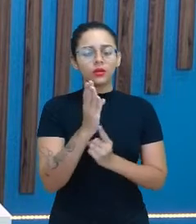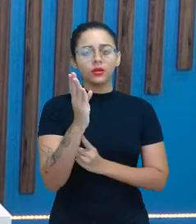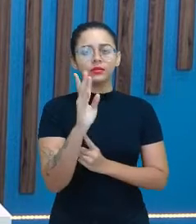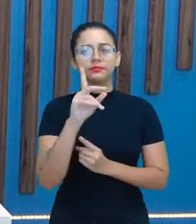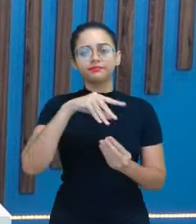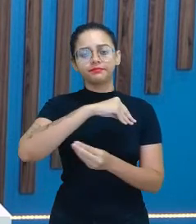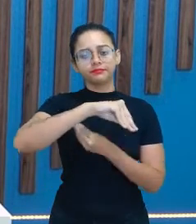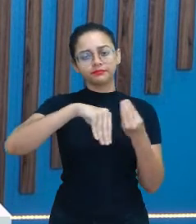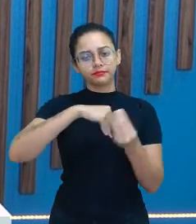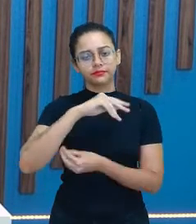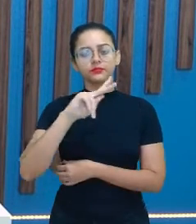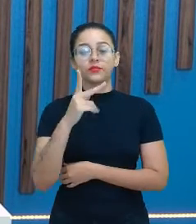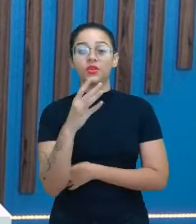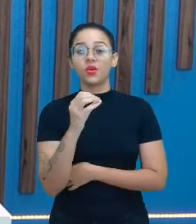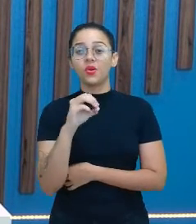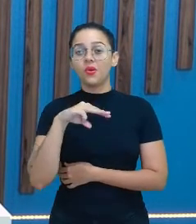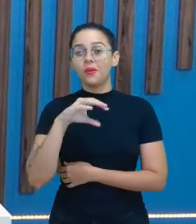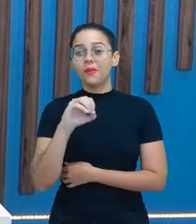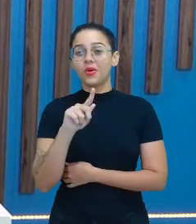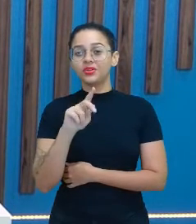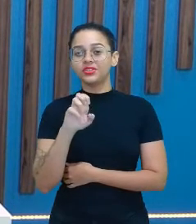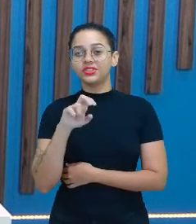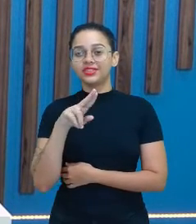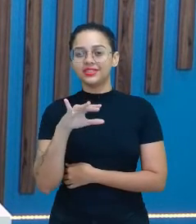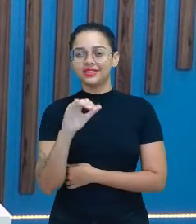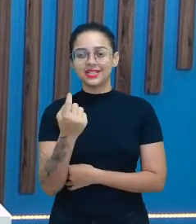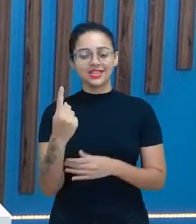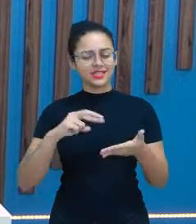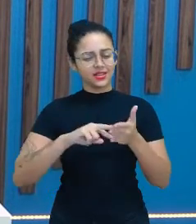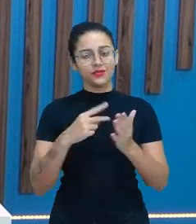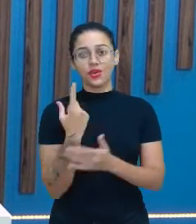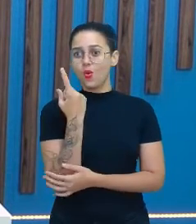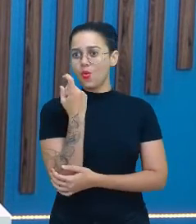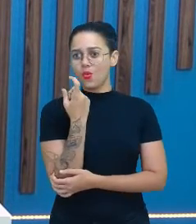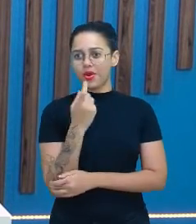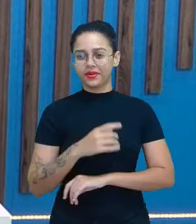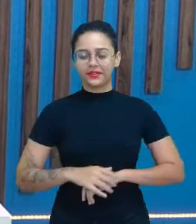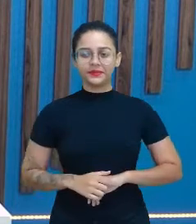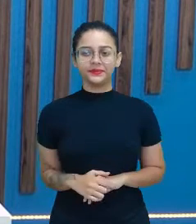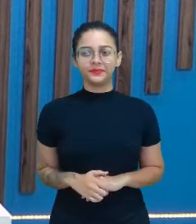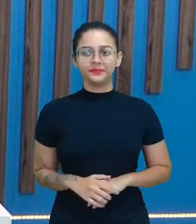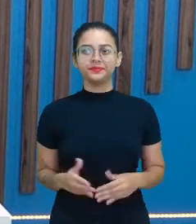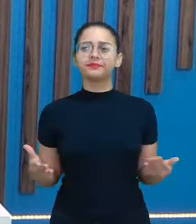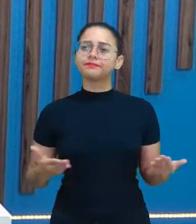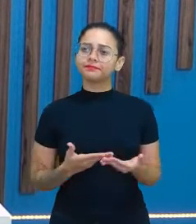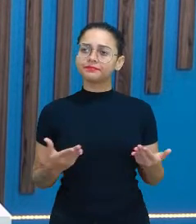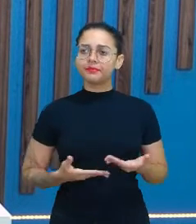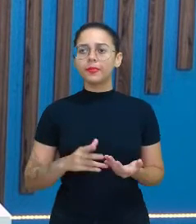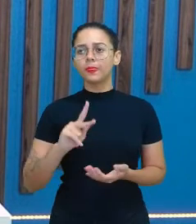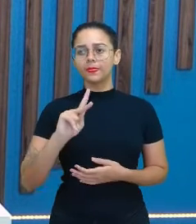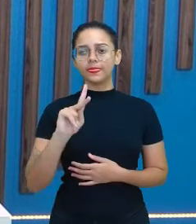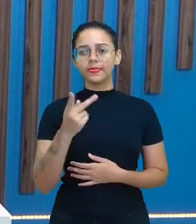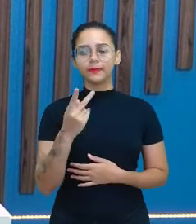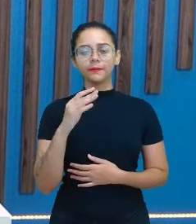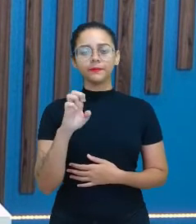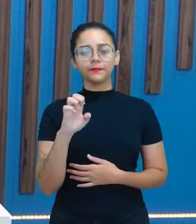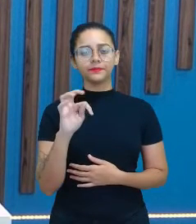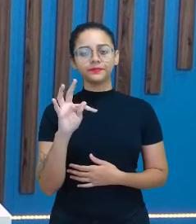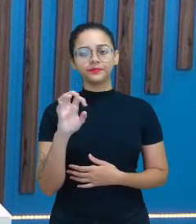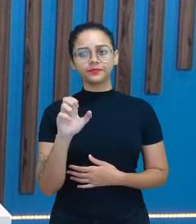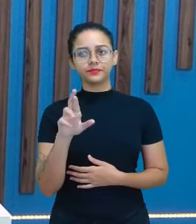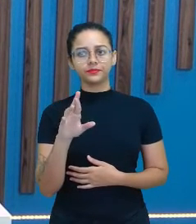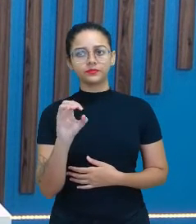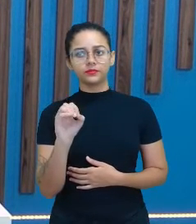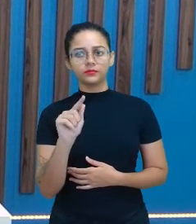uma mistura homogênea Tá certo e aí a gente vai para heterogênea que é o nosso assunto de hoje né então